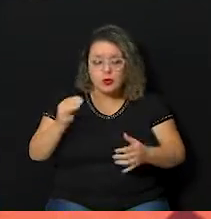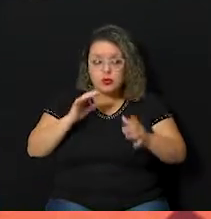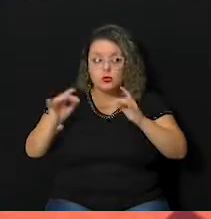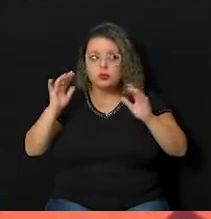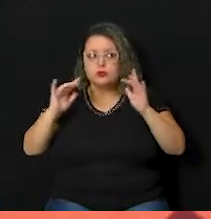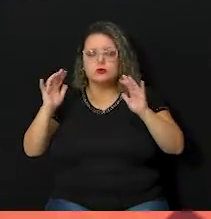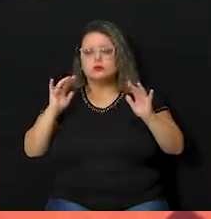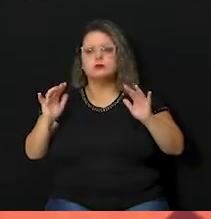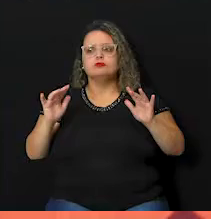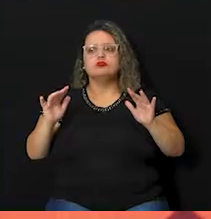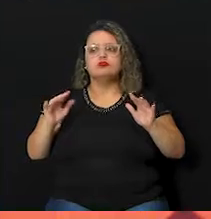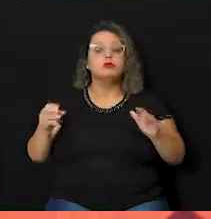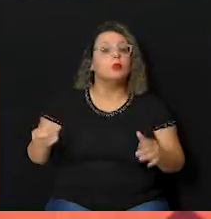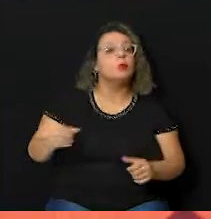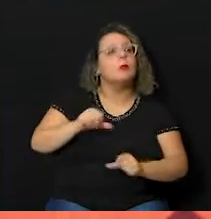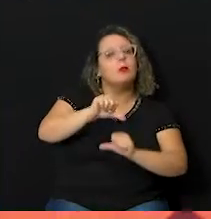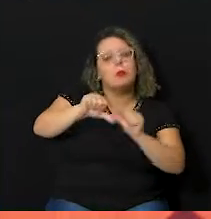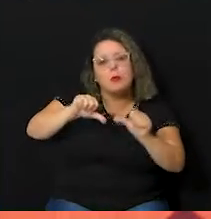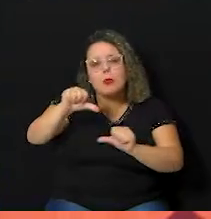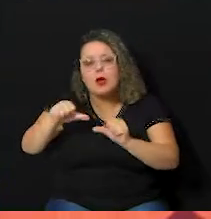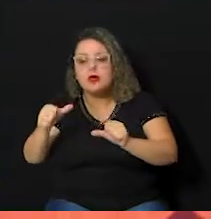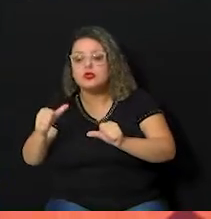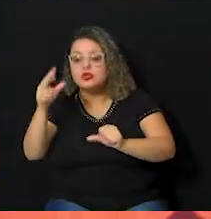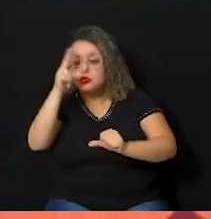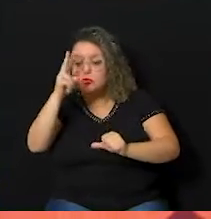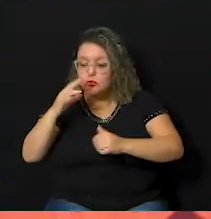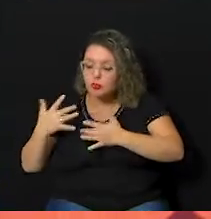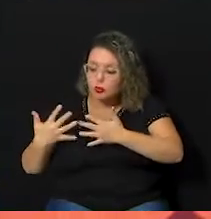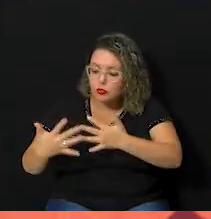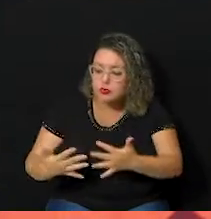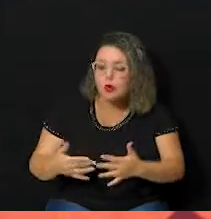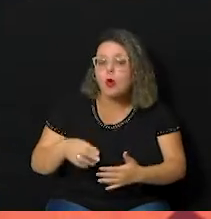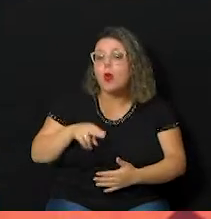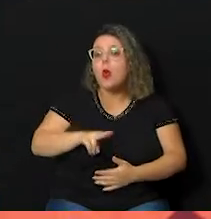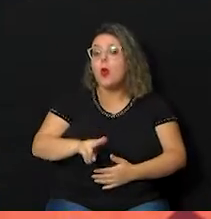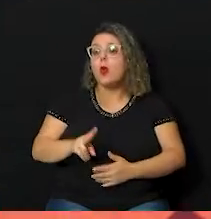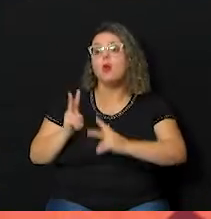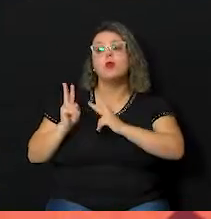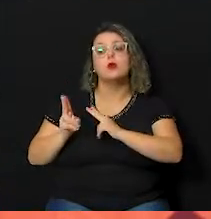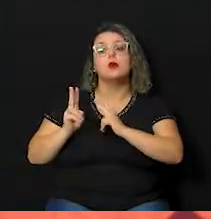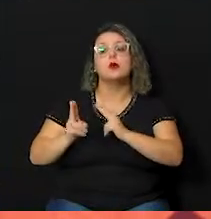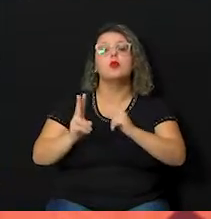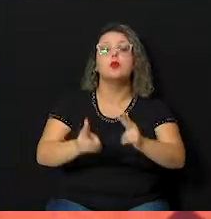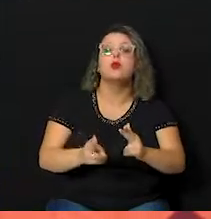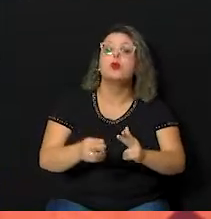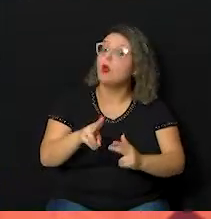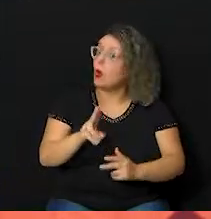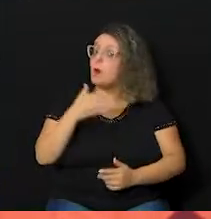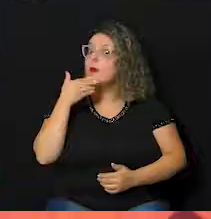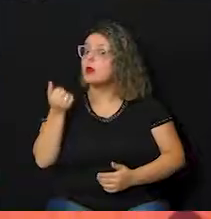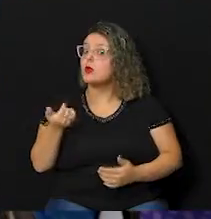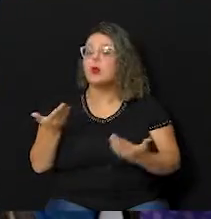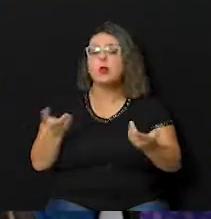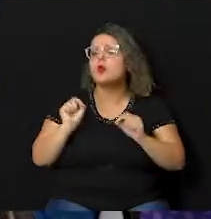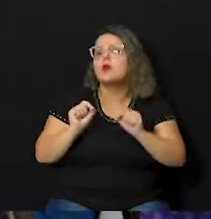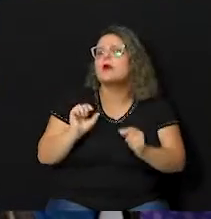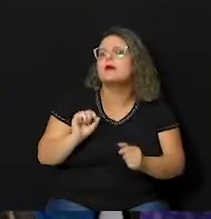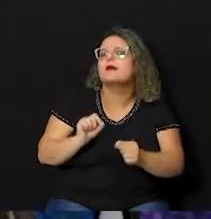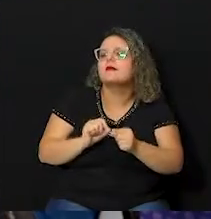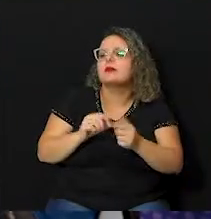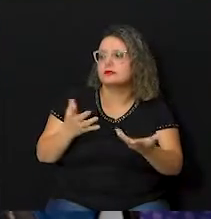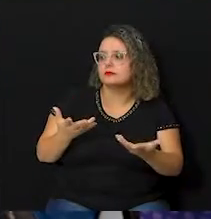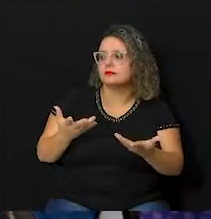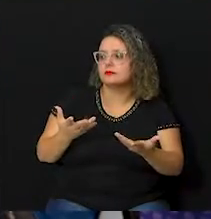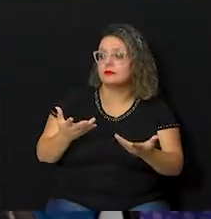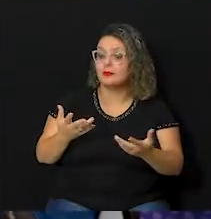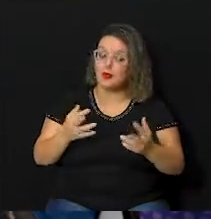novos traços, né? Mexeu no enredo ou não? Continua igual ou melhor? Olha, eu